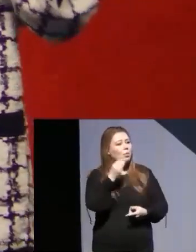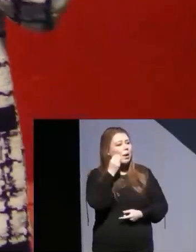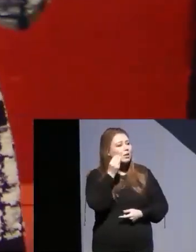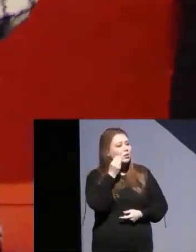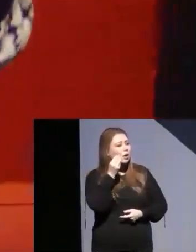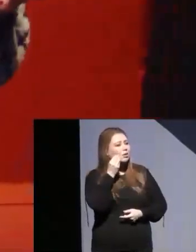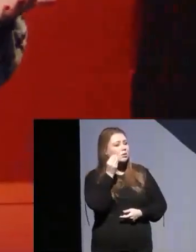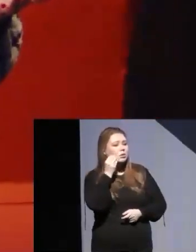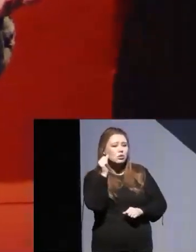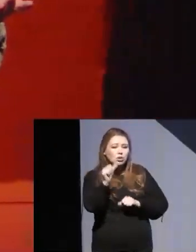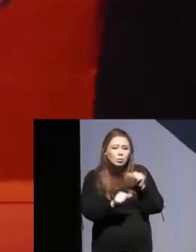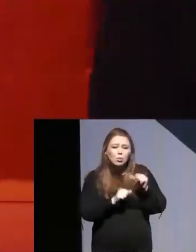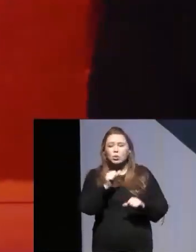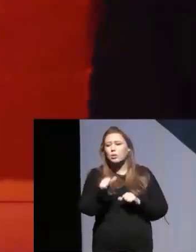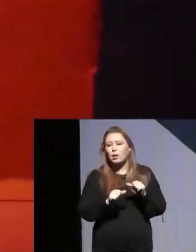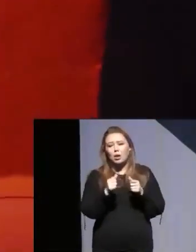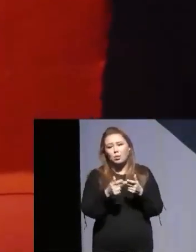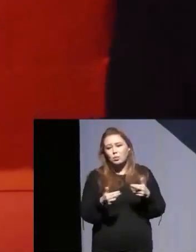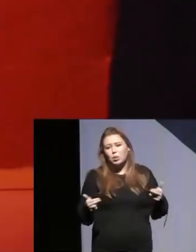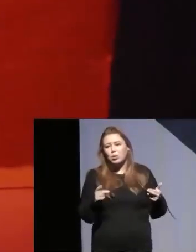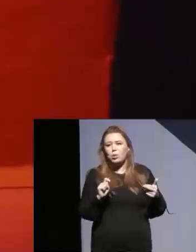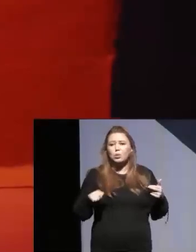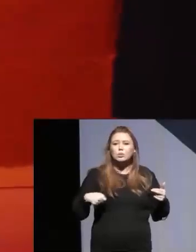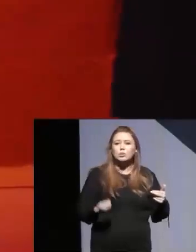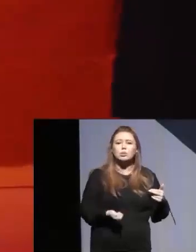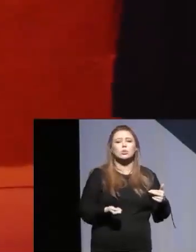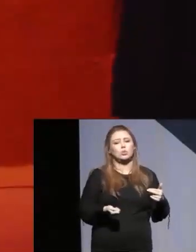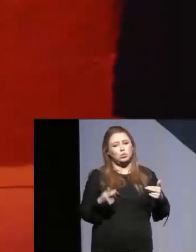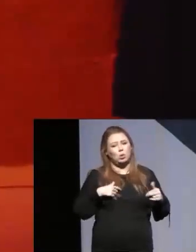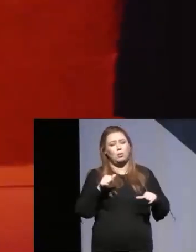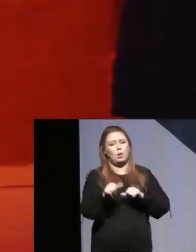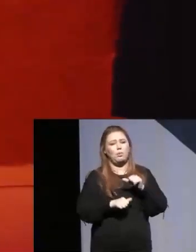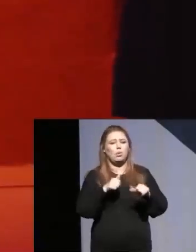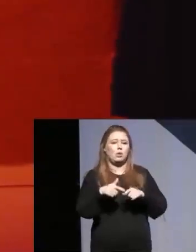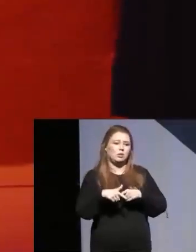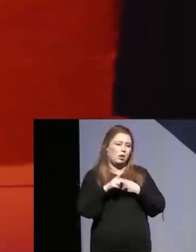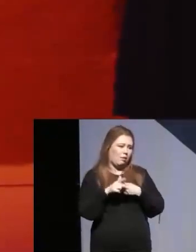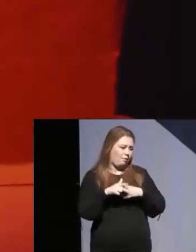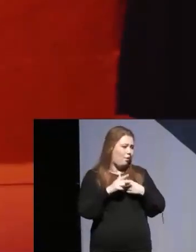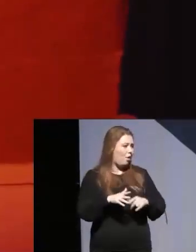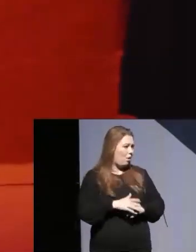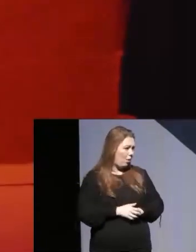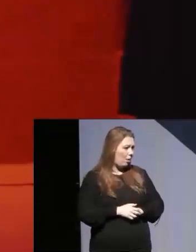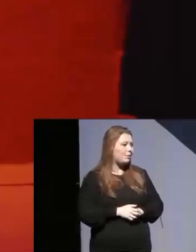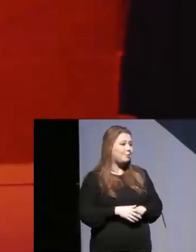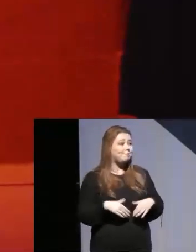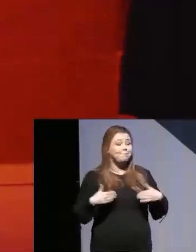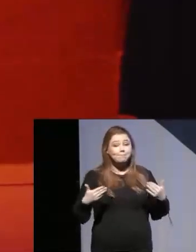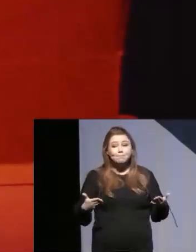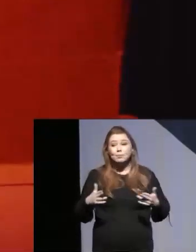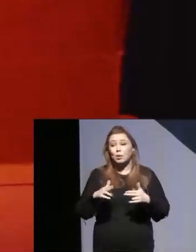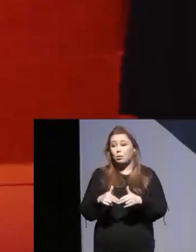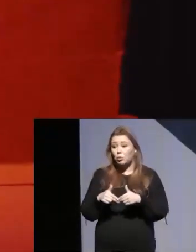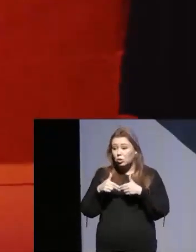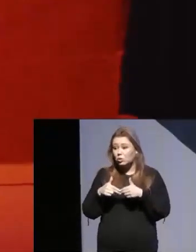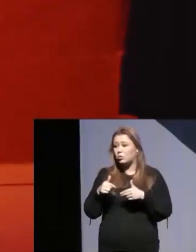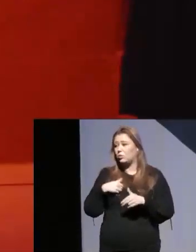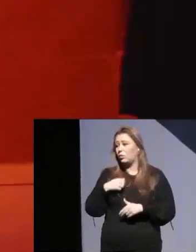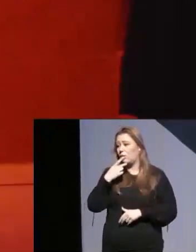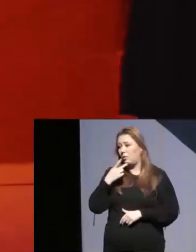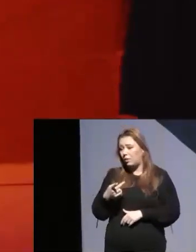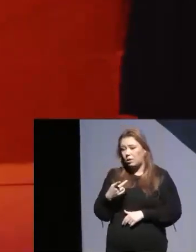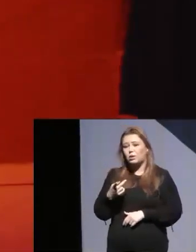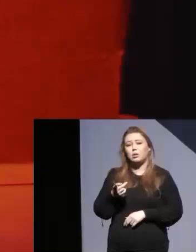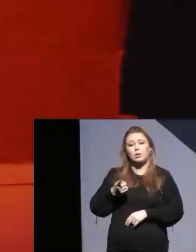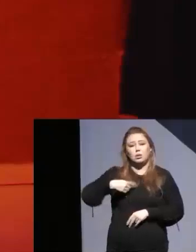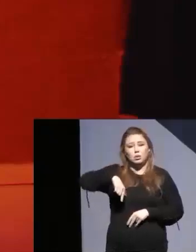mudar alguma coisa relativa a essa reforma. Então, assim, nesse sentido do que eu digo, que a